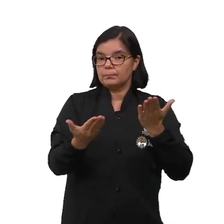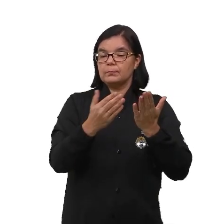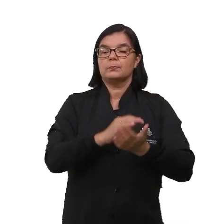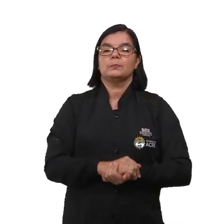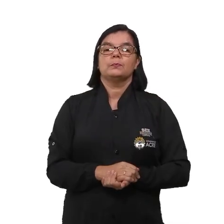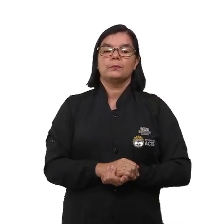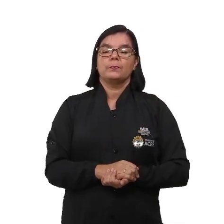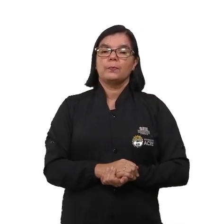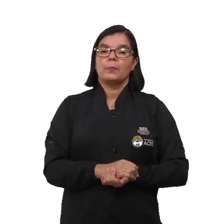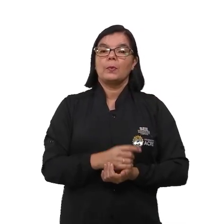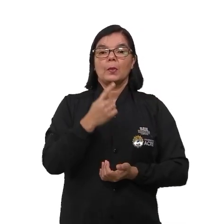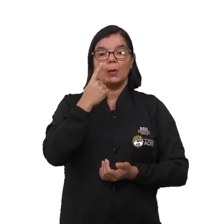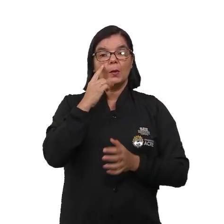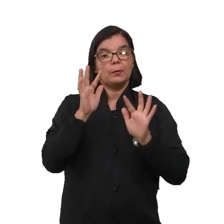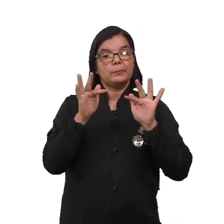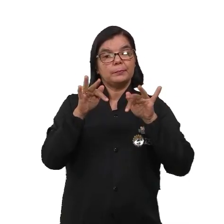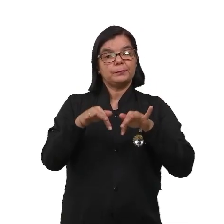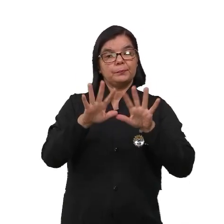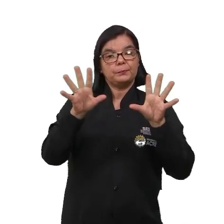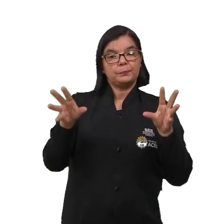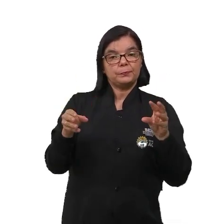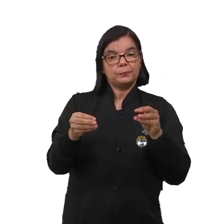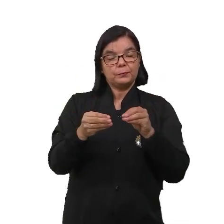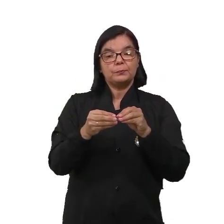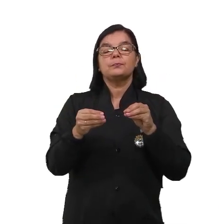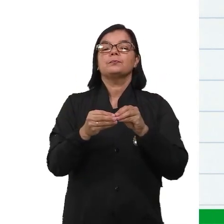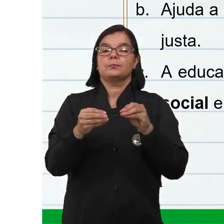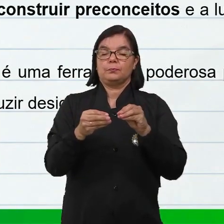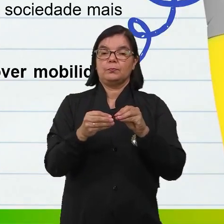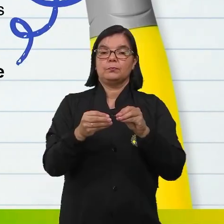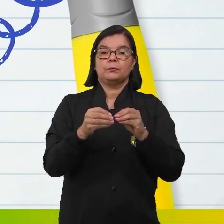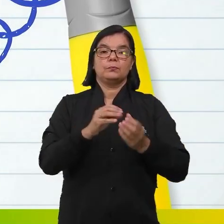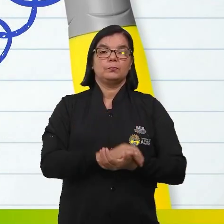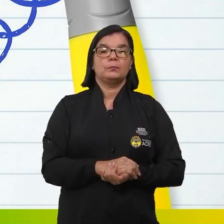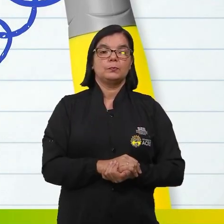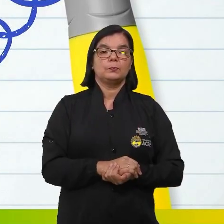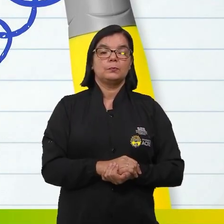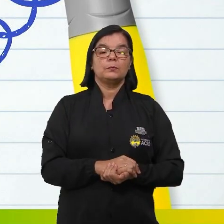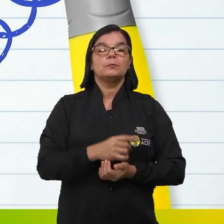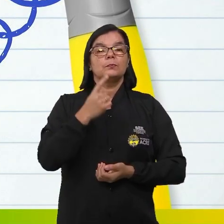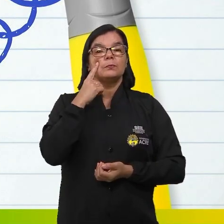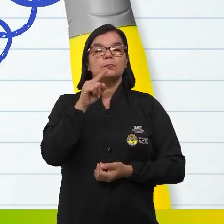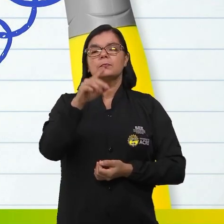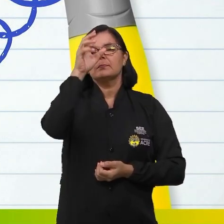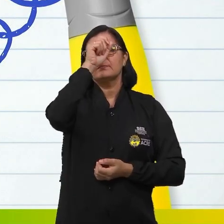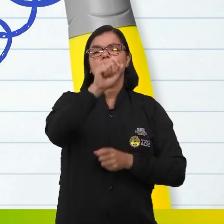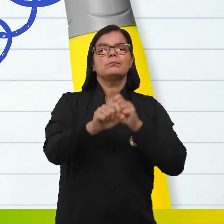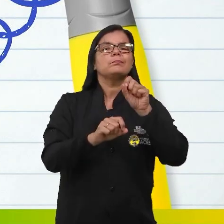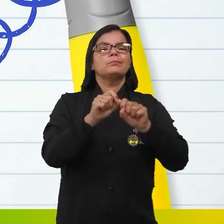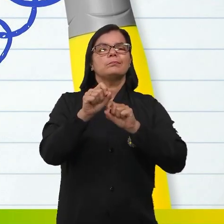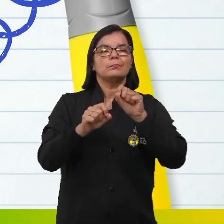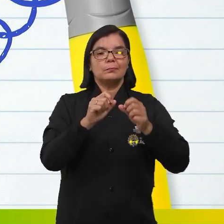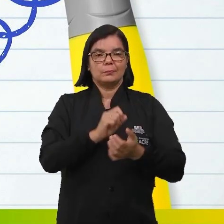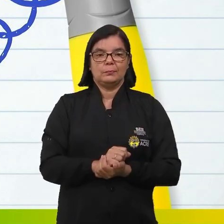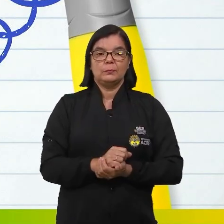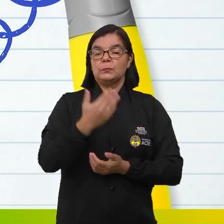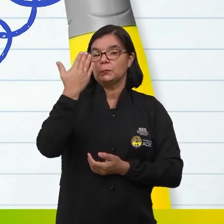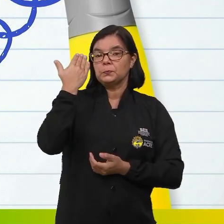apontamentos. Agora nós vamos finalizar essa videoaula, e nessa videoaula você aprendeu